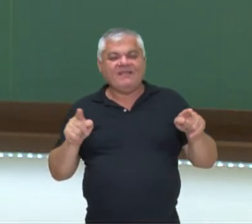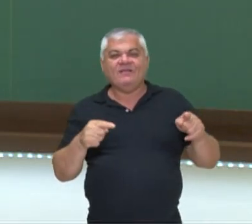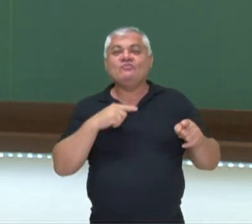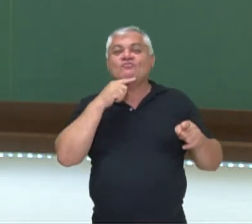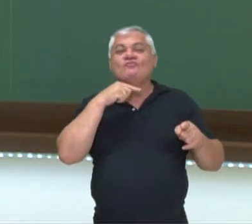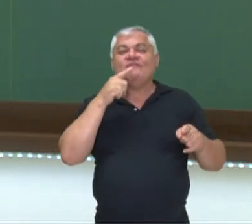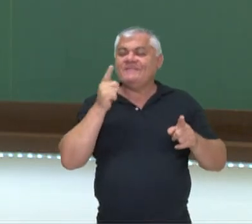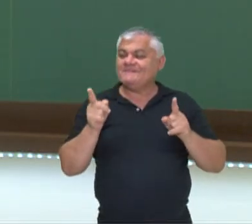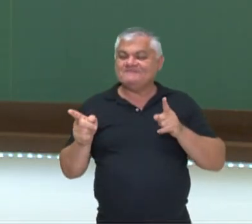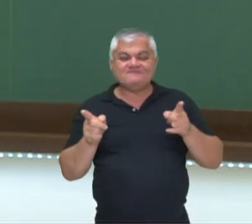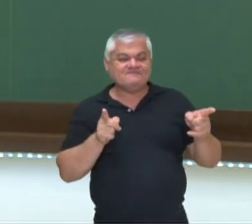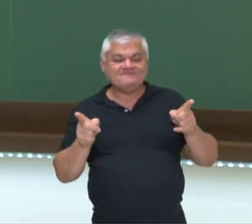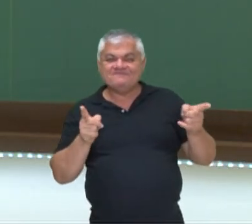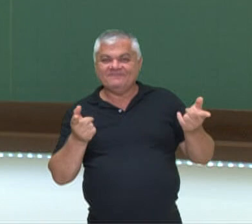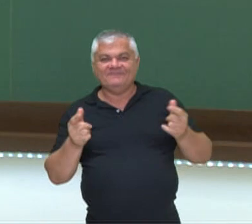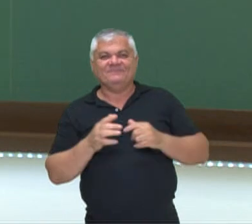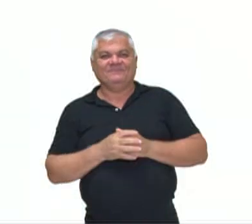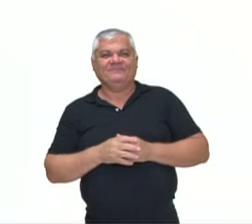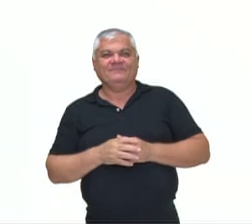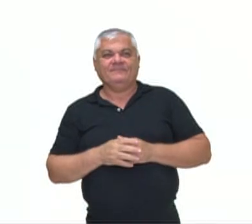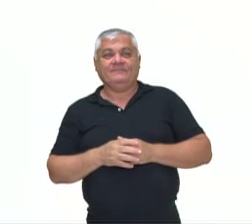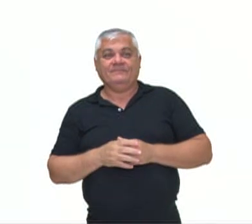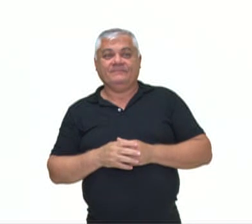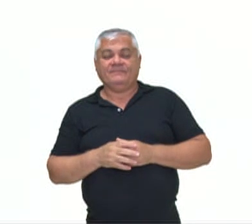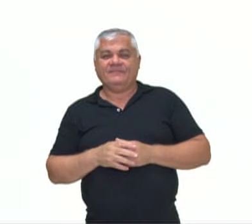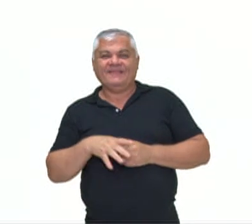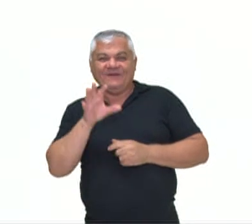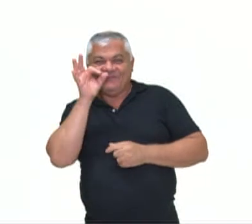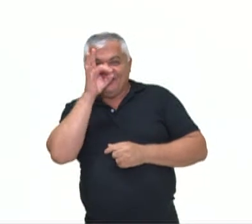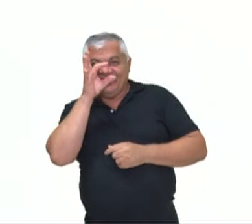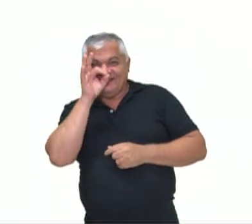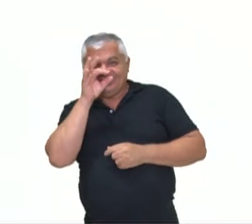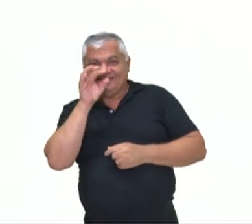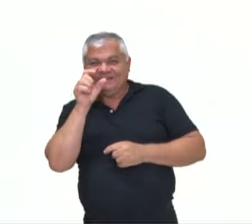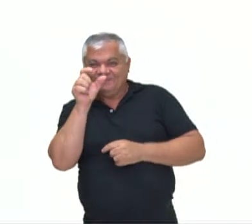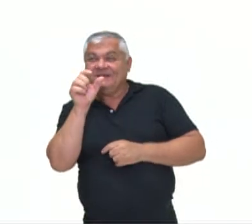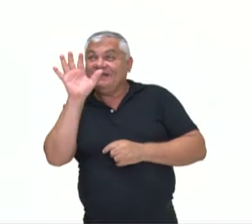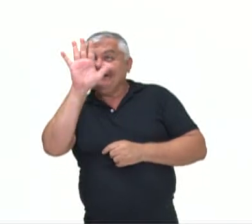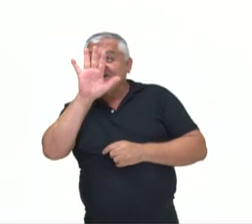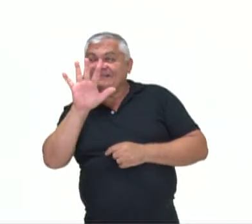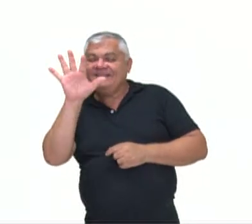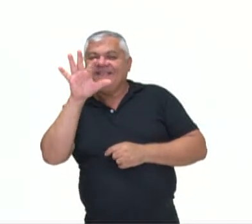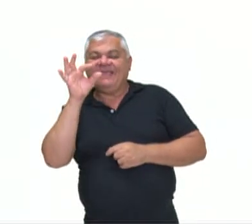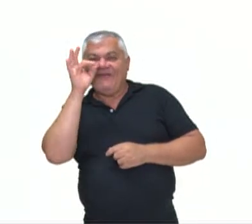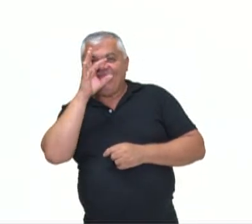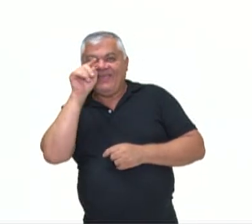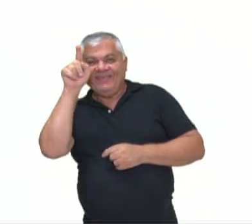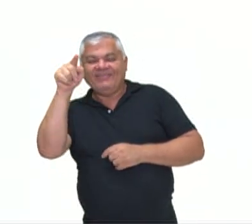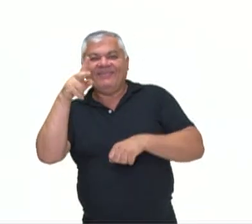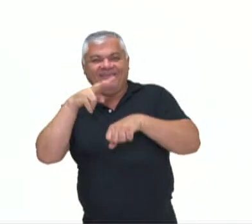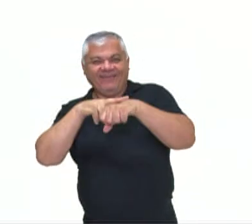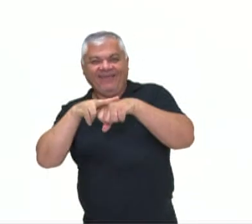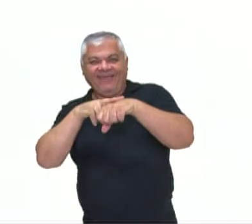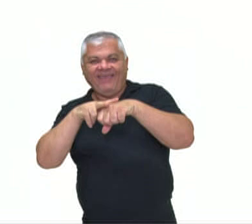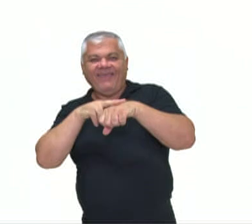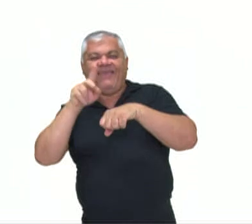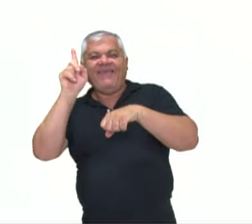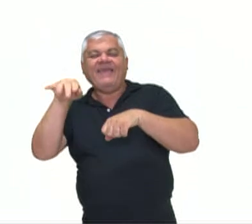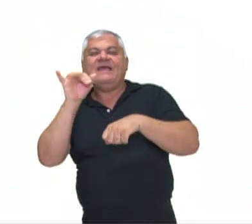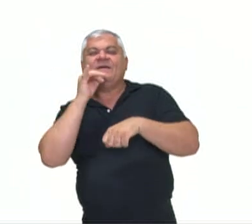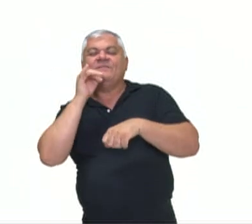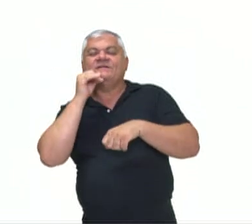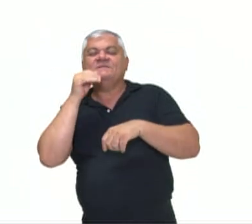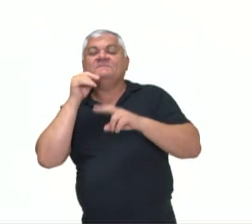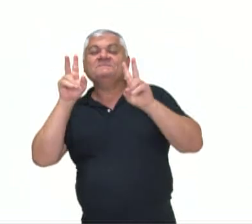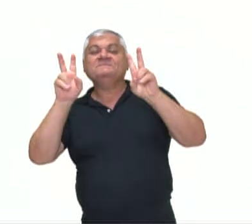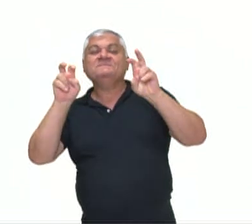claro, em verdinho, uma área muito interessante, que dizia-se pelo lado socialista, uma